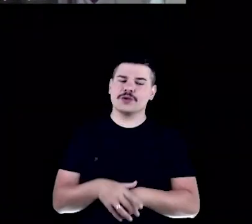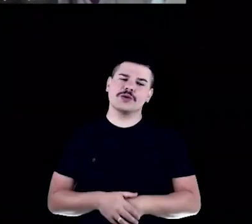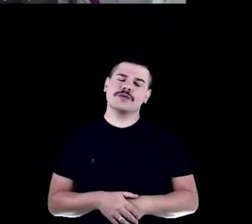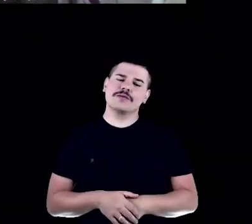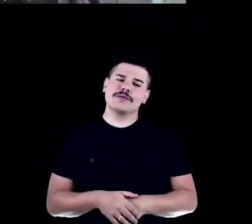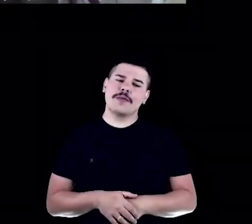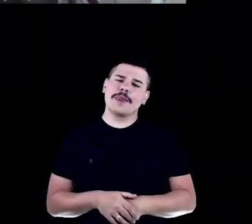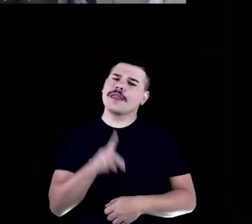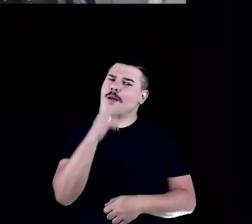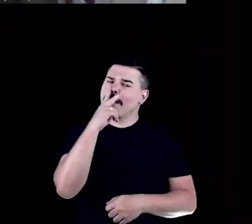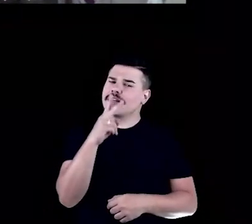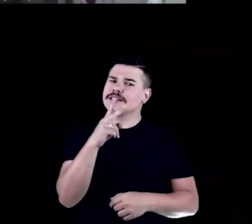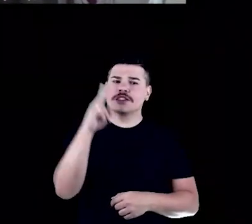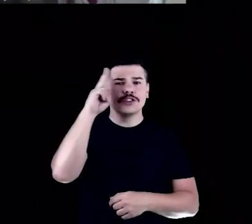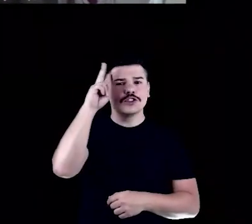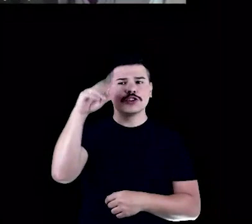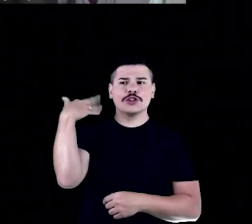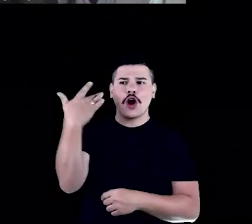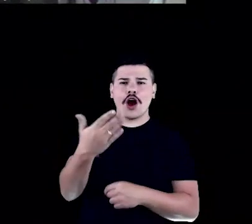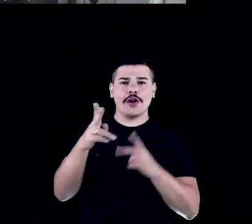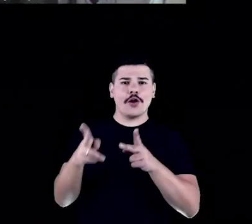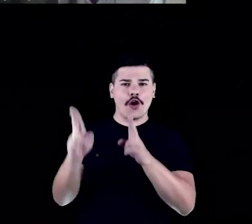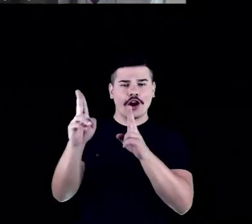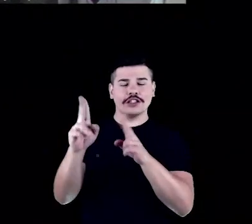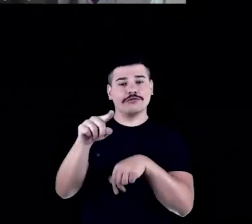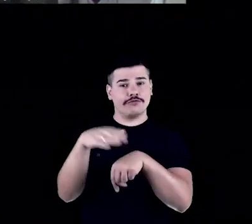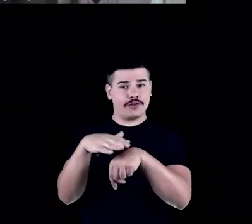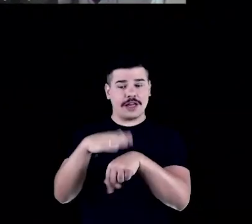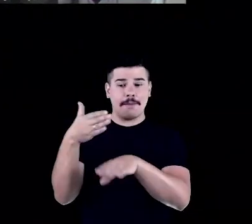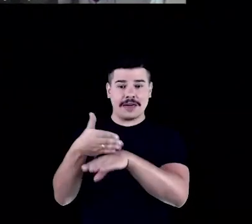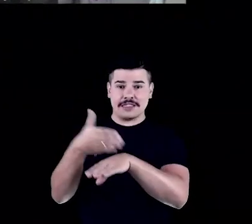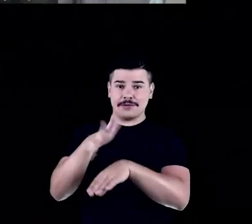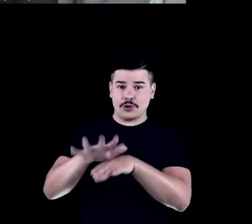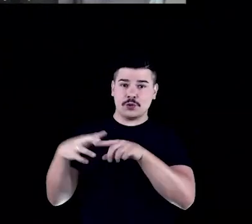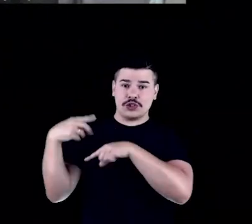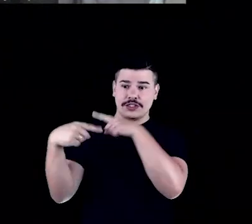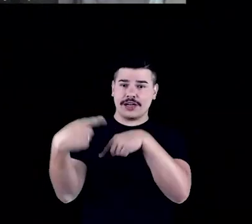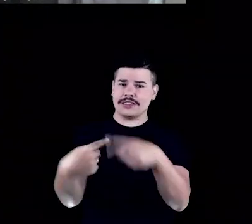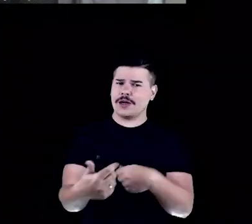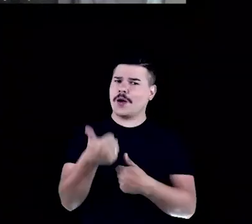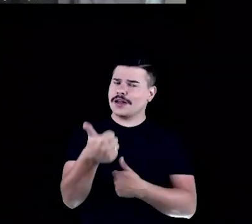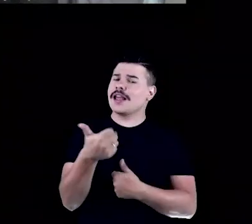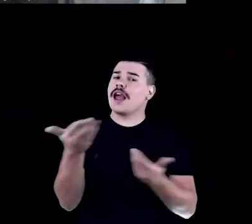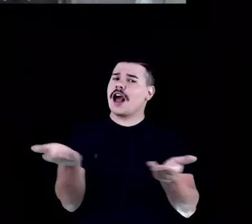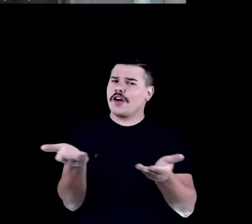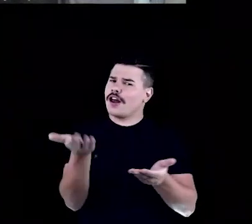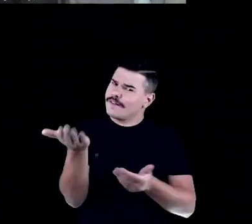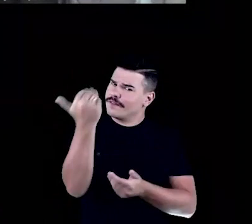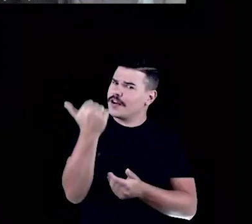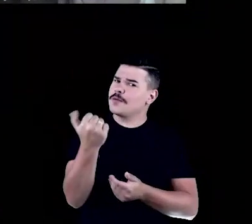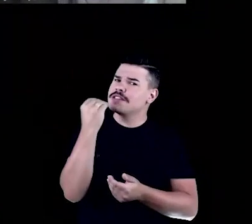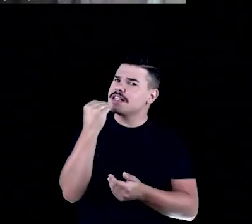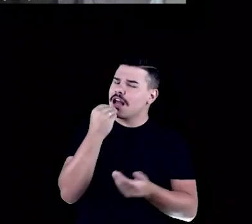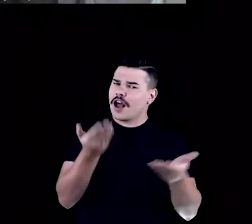realmente é um recorte histórico, né, um recorte social, vocês fazem parte de uma geração, vamos